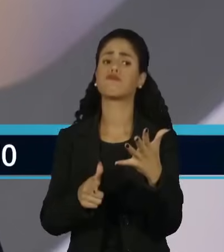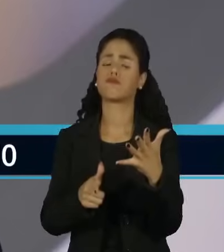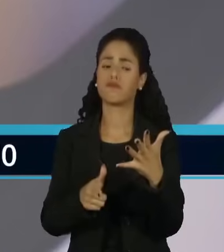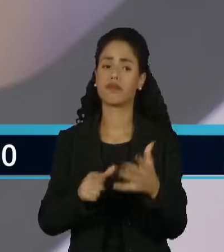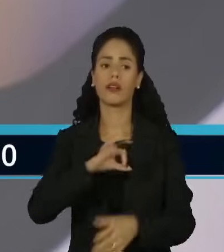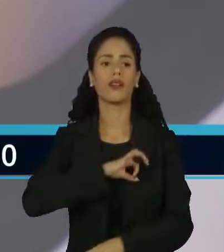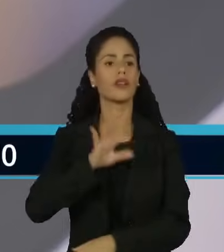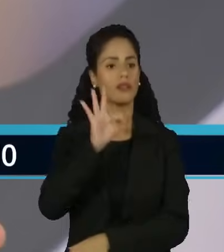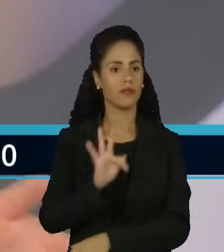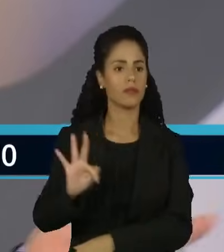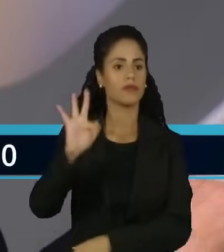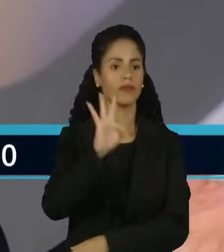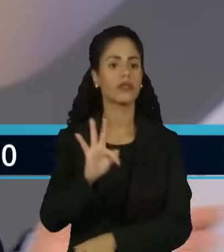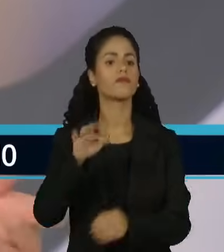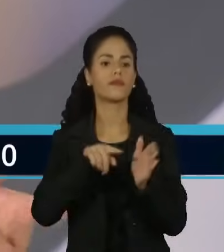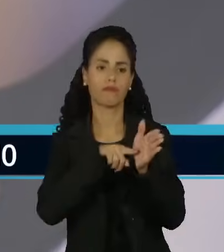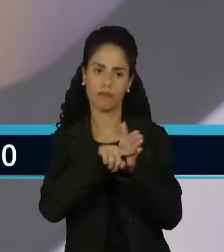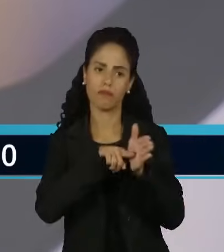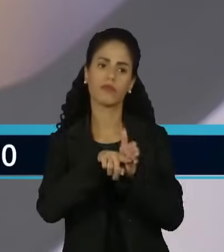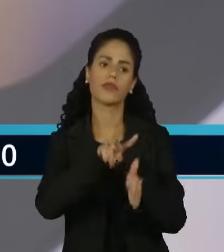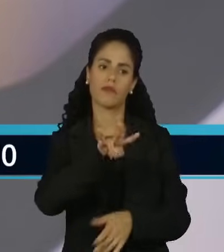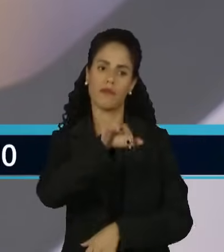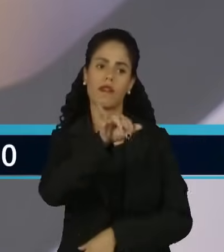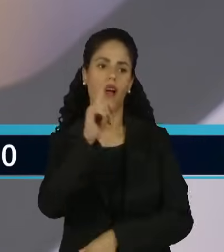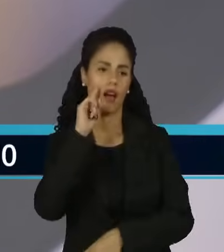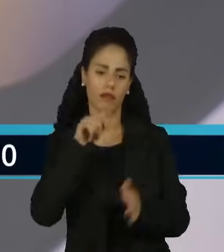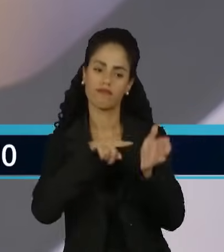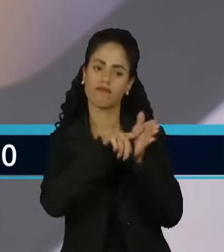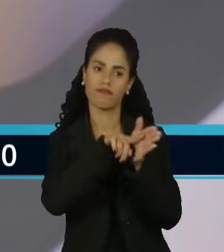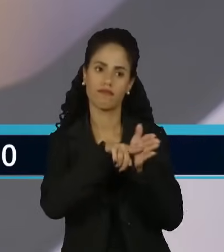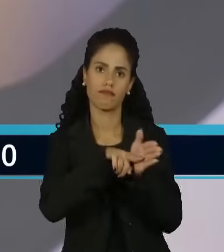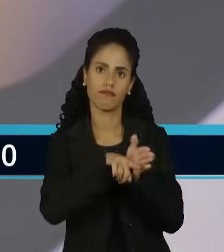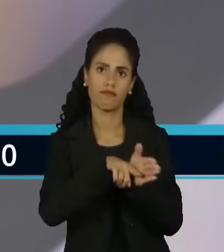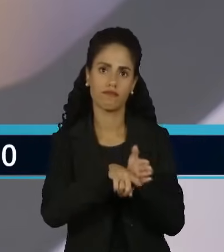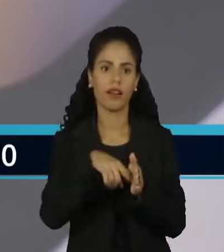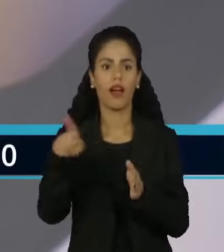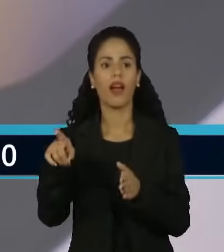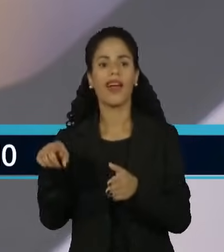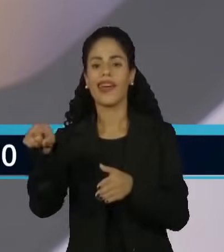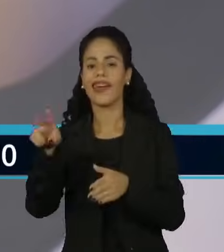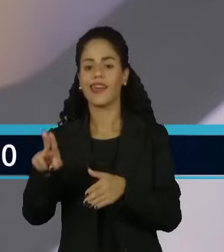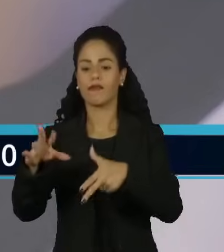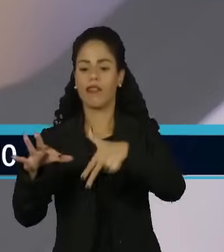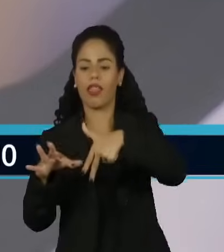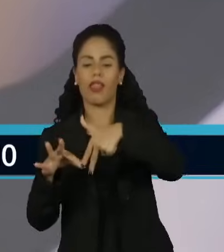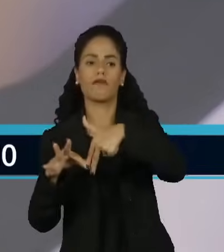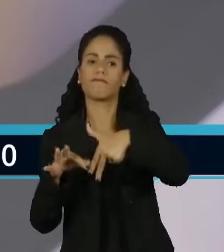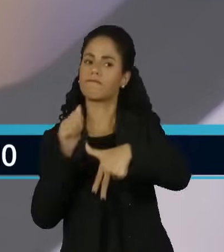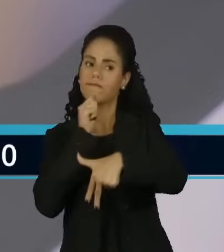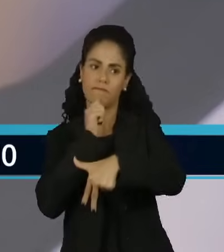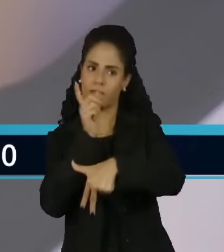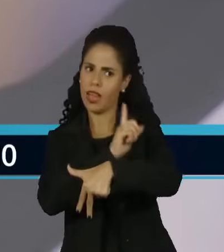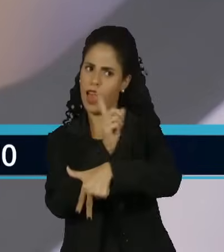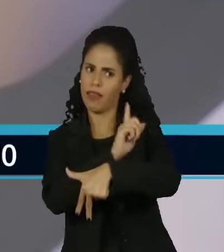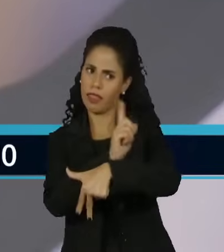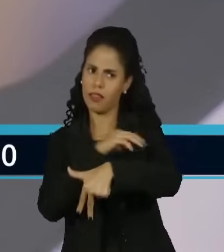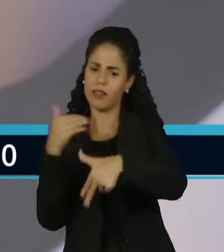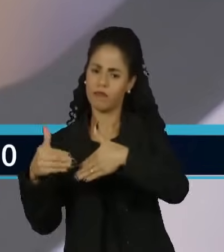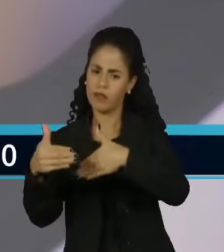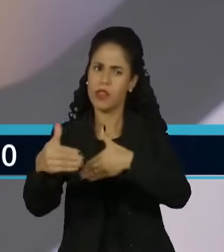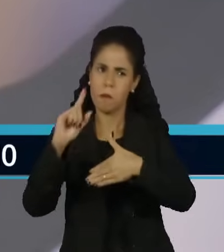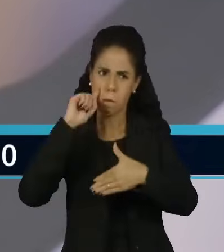Federal fiscalize. Claro, ele não está ainda com tornozeleira eletrônica, talvez até seja um recurso mais para